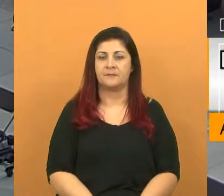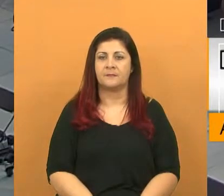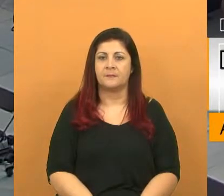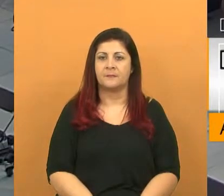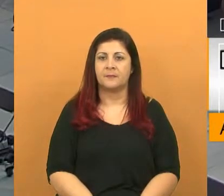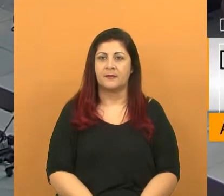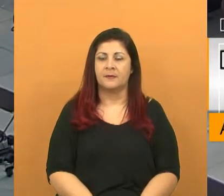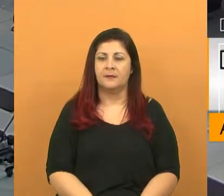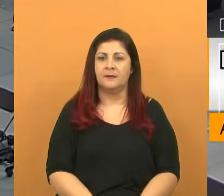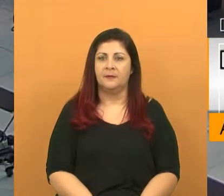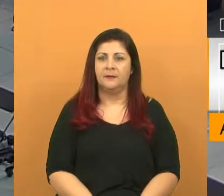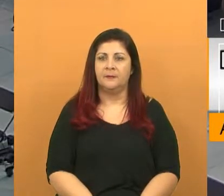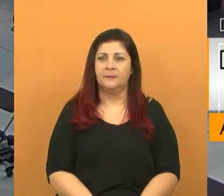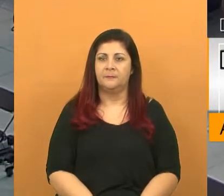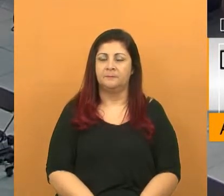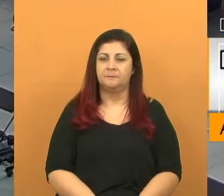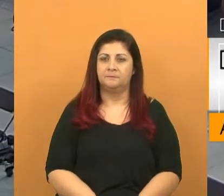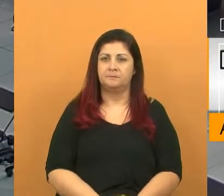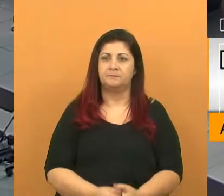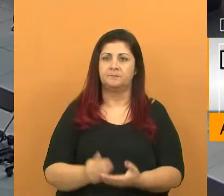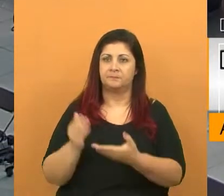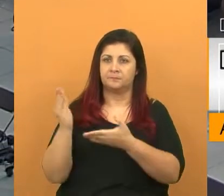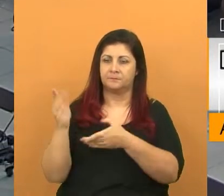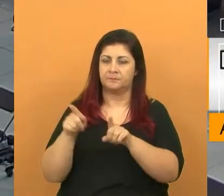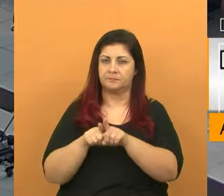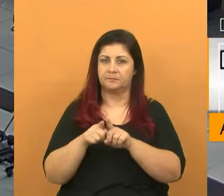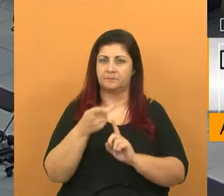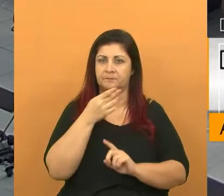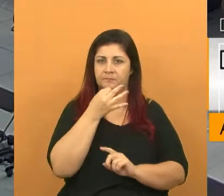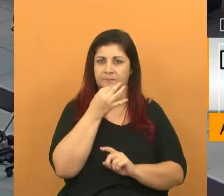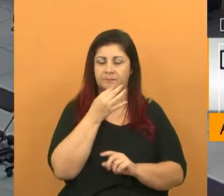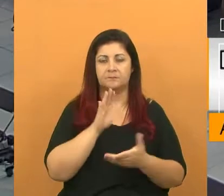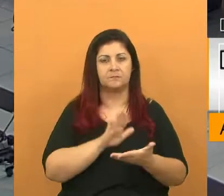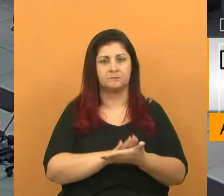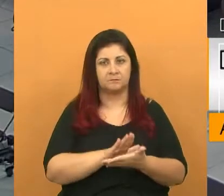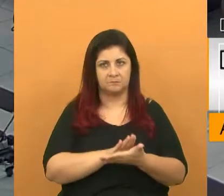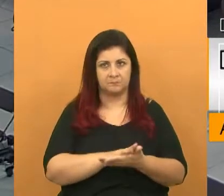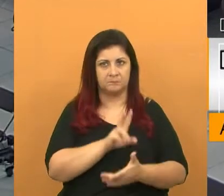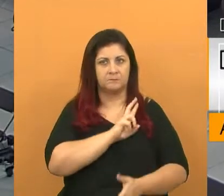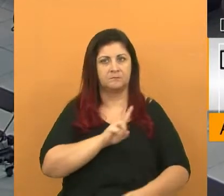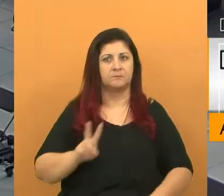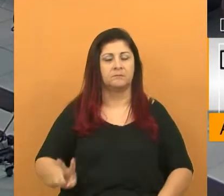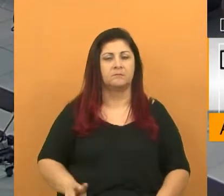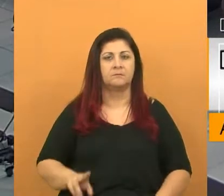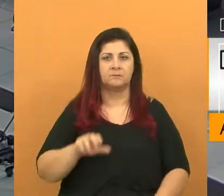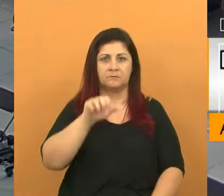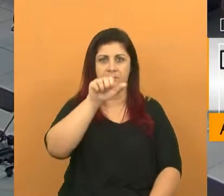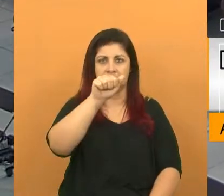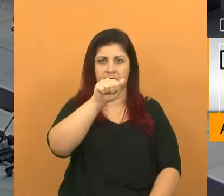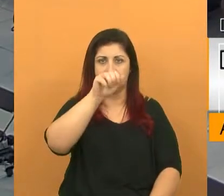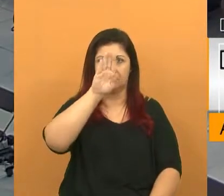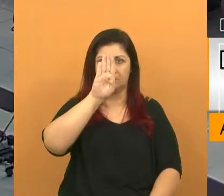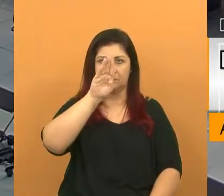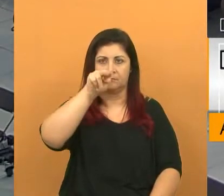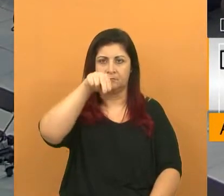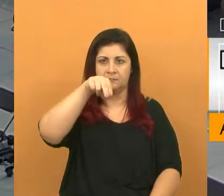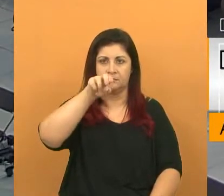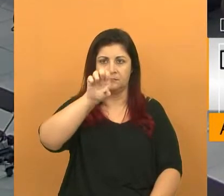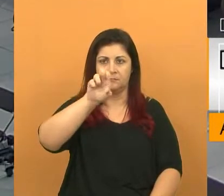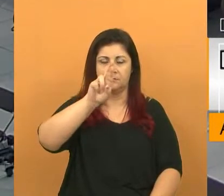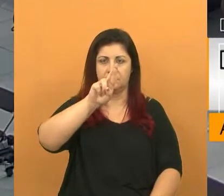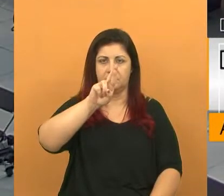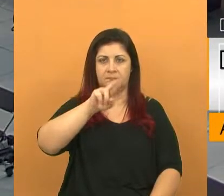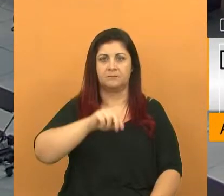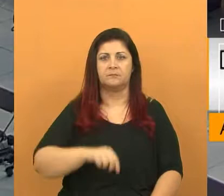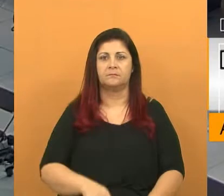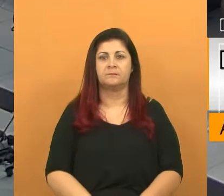contribuição também daqui mesmo parabenizar o vereador abriu de maneira para a iniciativa do projeto pessoal do lago